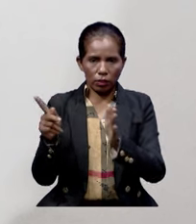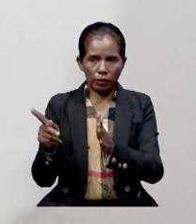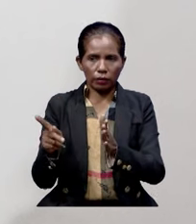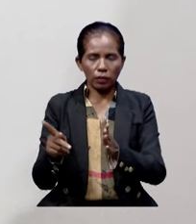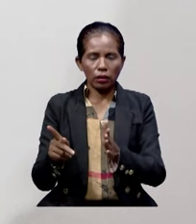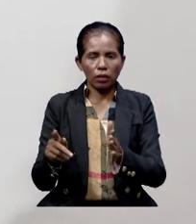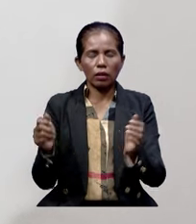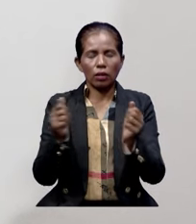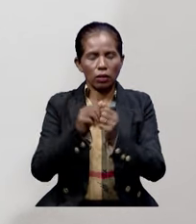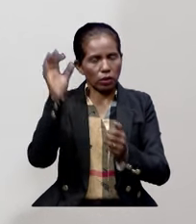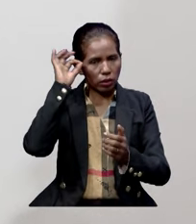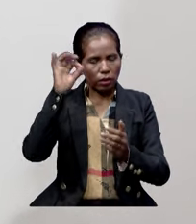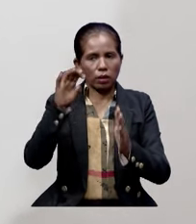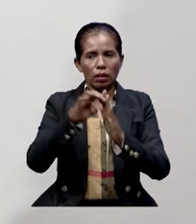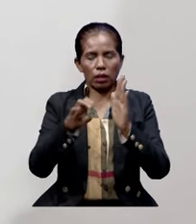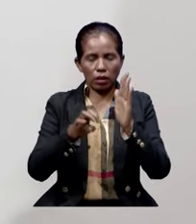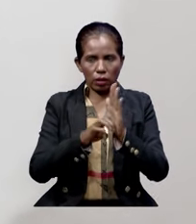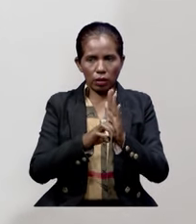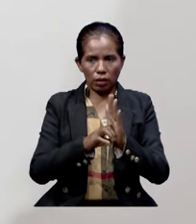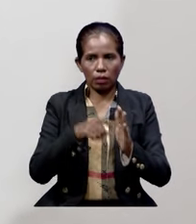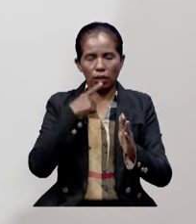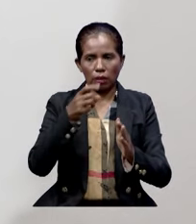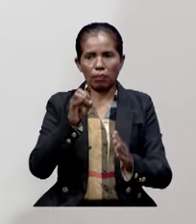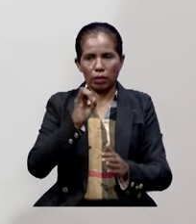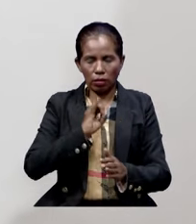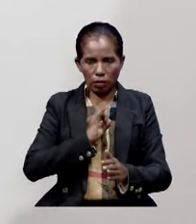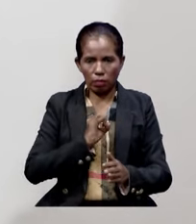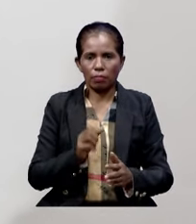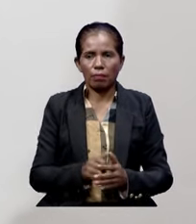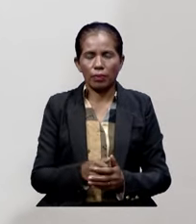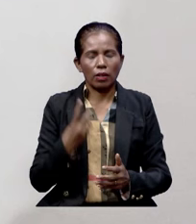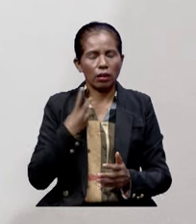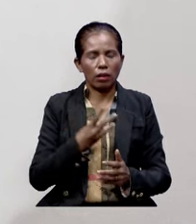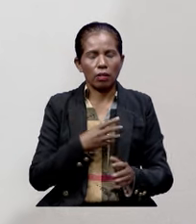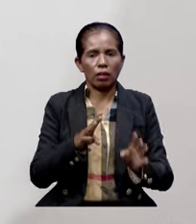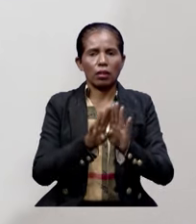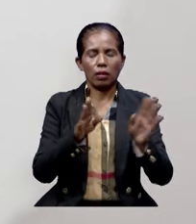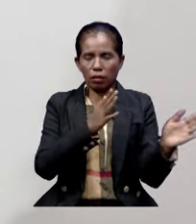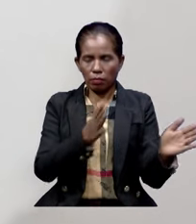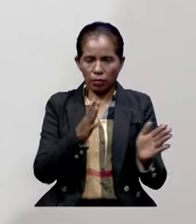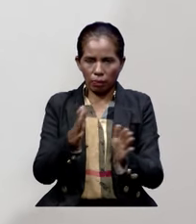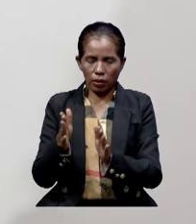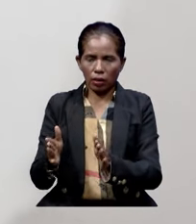sua excelência que está estado oriental mejor a meona halo